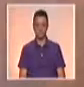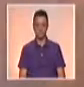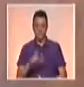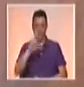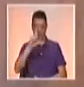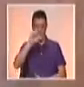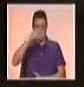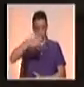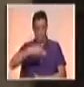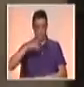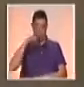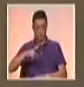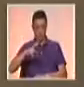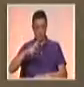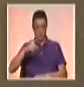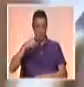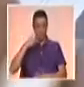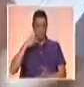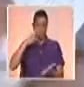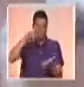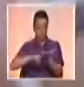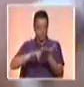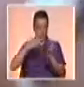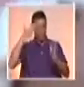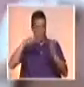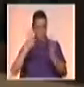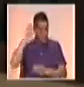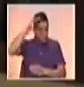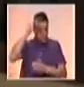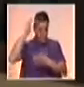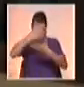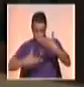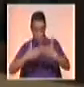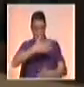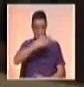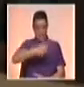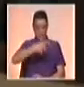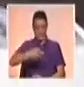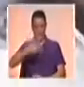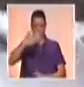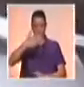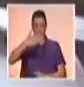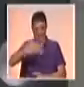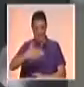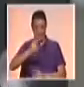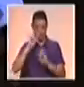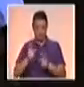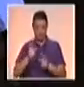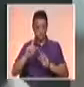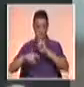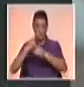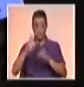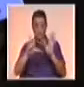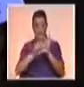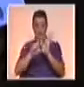A língua gestual portuguesa foi reconhecida na Constituição da República em 1997. Perante a